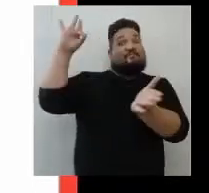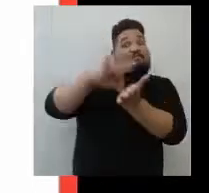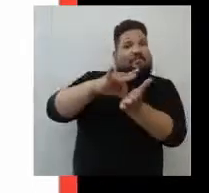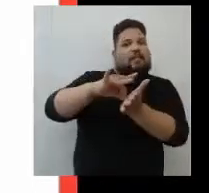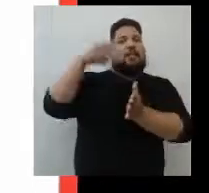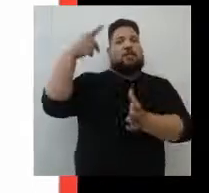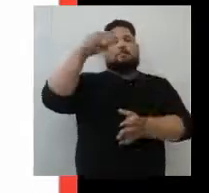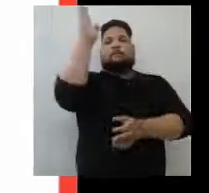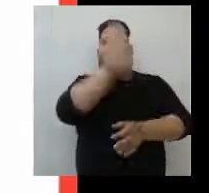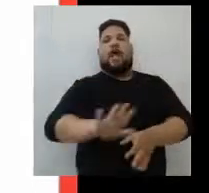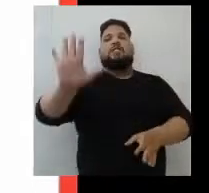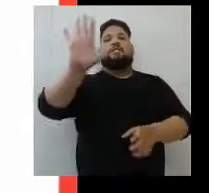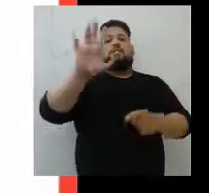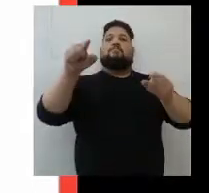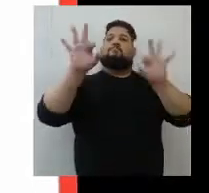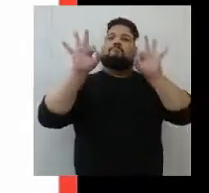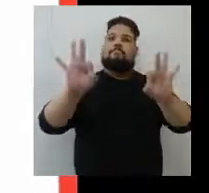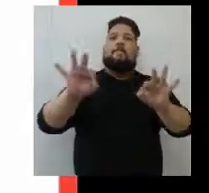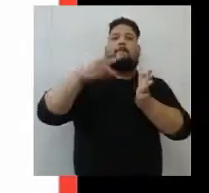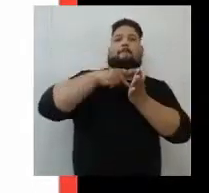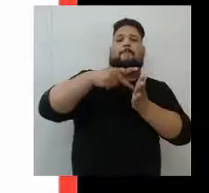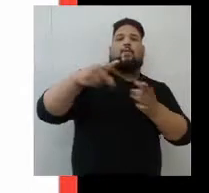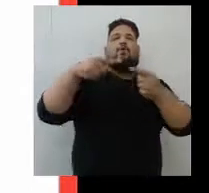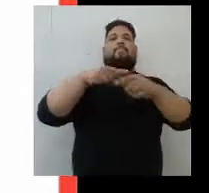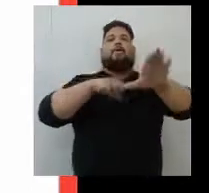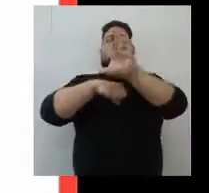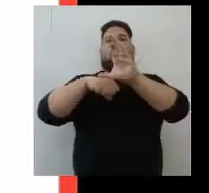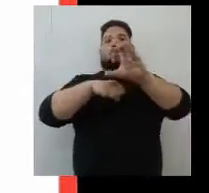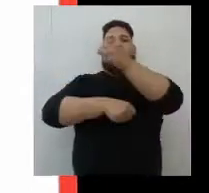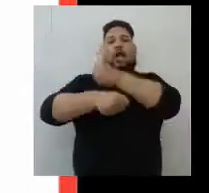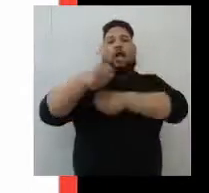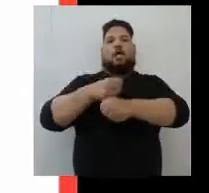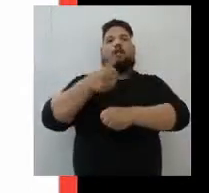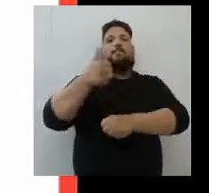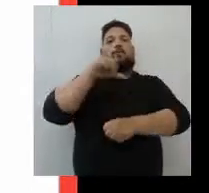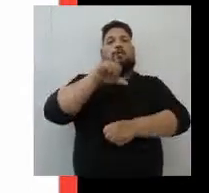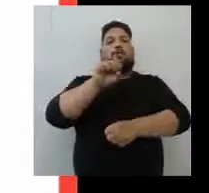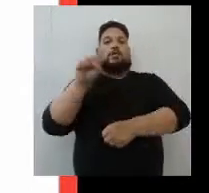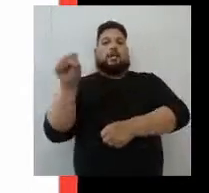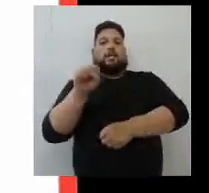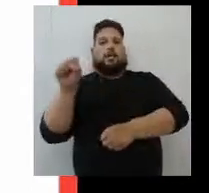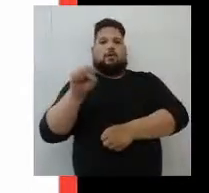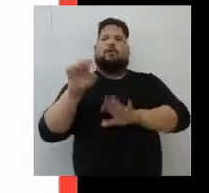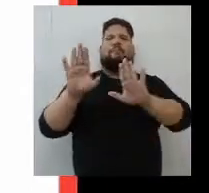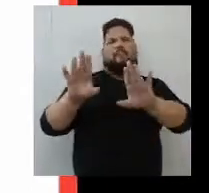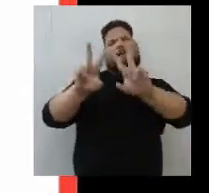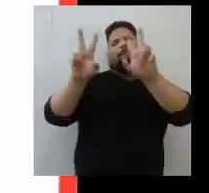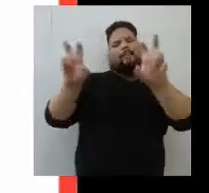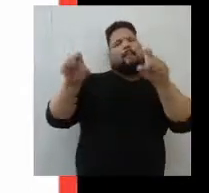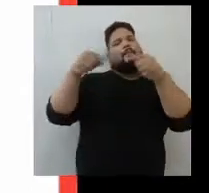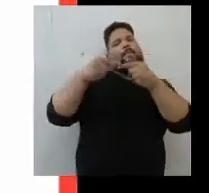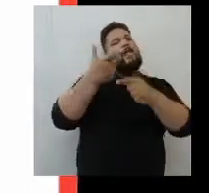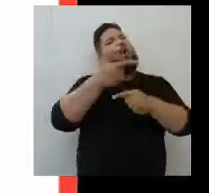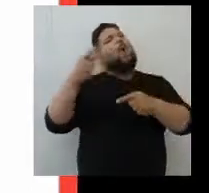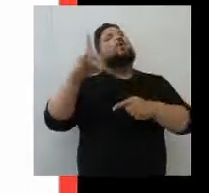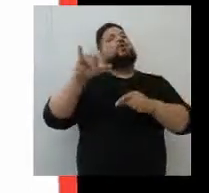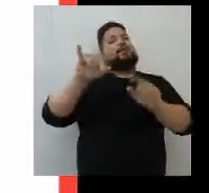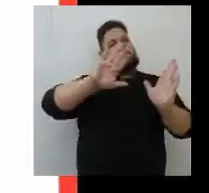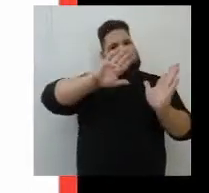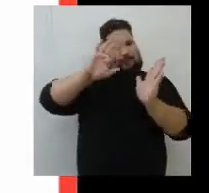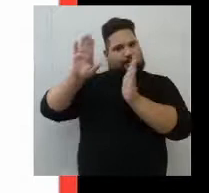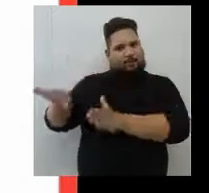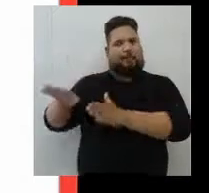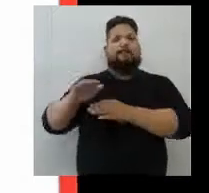de verdade, de forma plena, na Constituição de 1988, mas isso também fica para uma